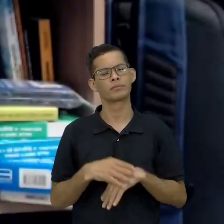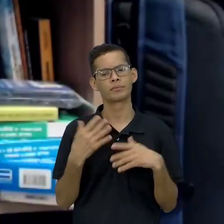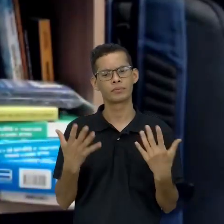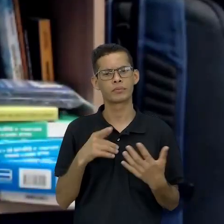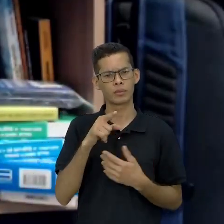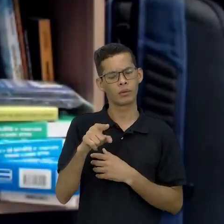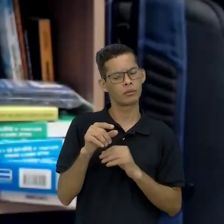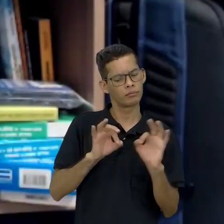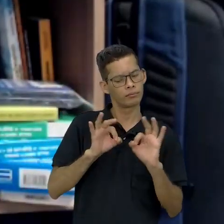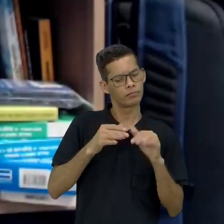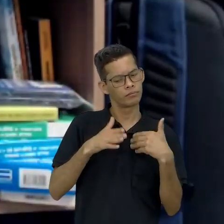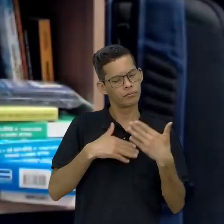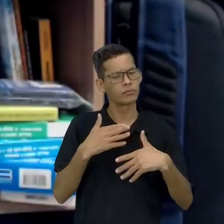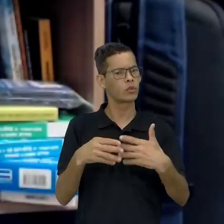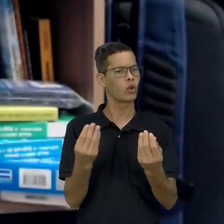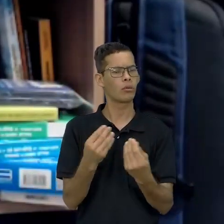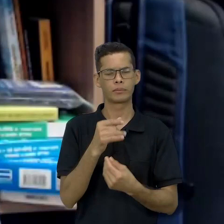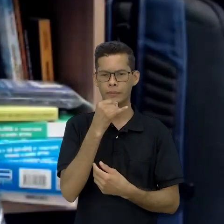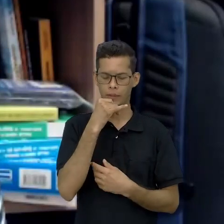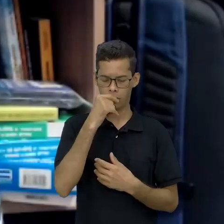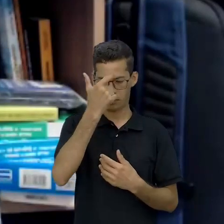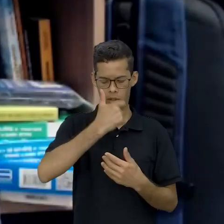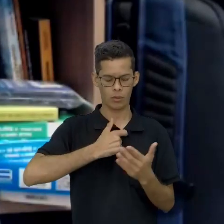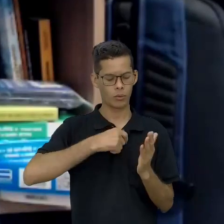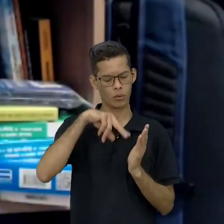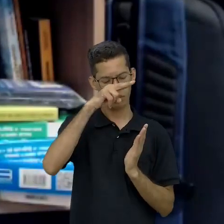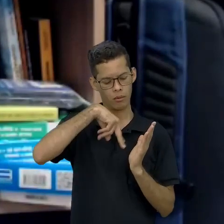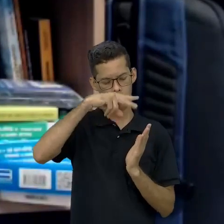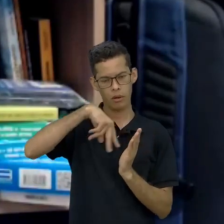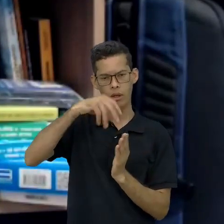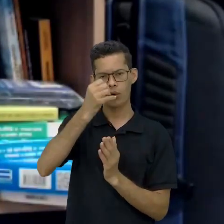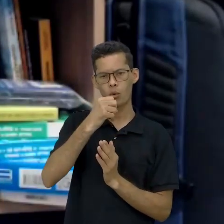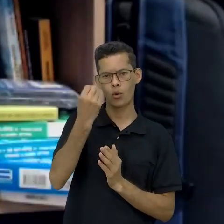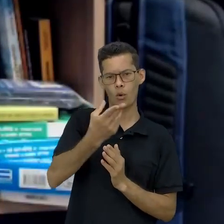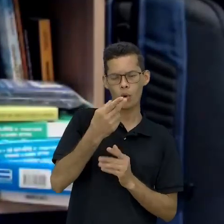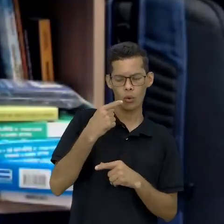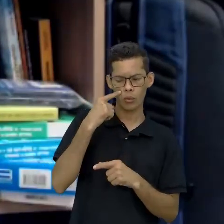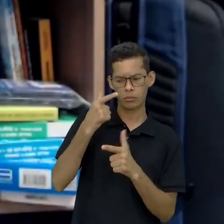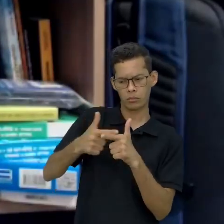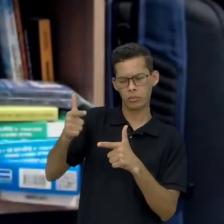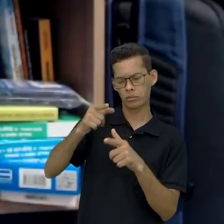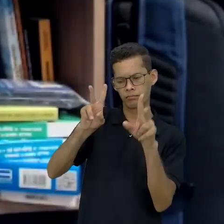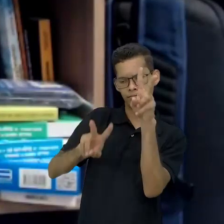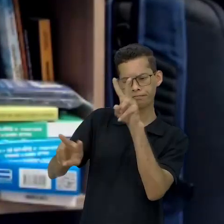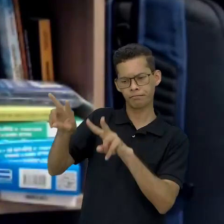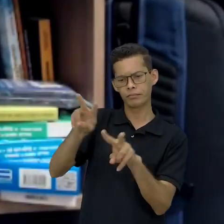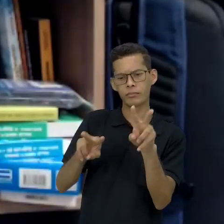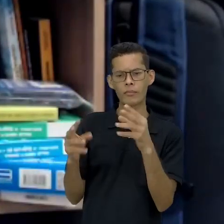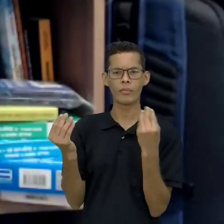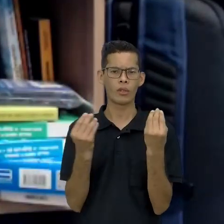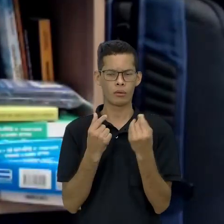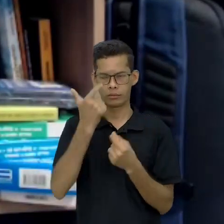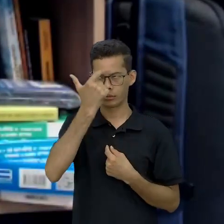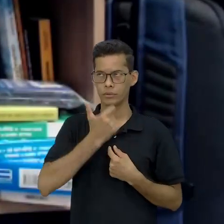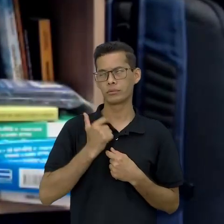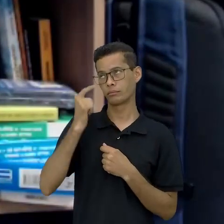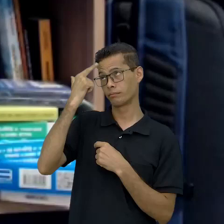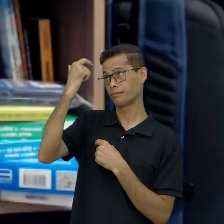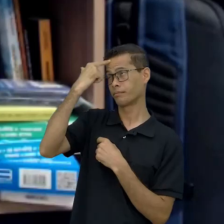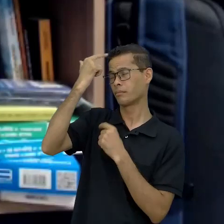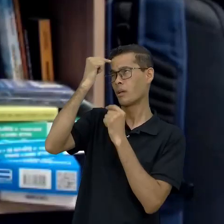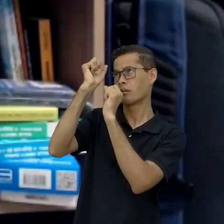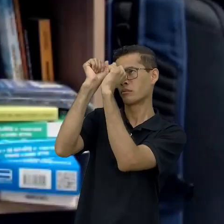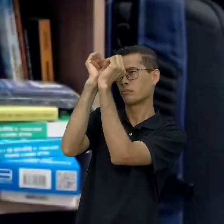da seguinte forma: quando eu leio ou quando eu visualizo um problema, eu entro aqui no mundo das